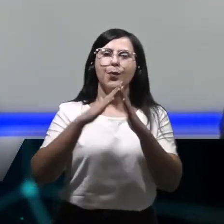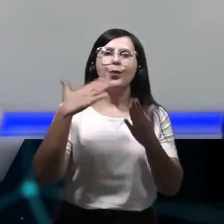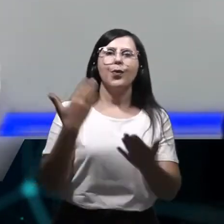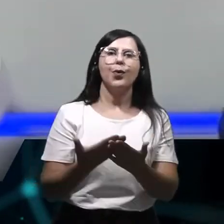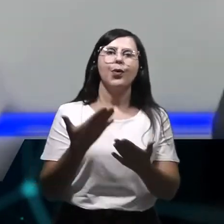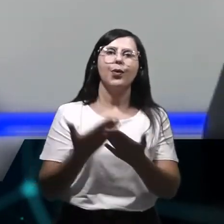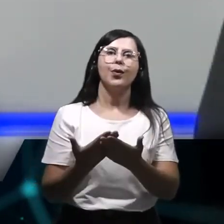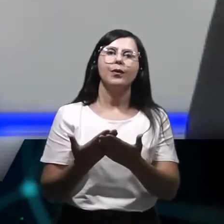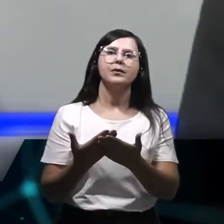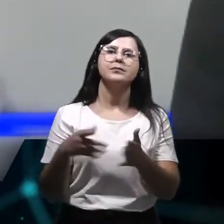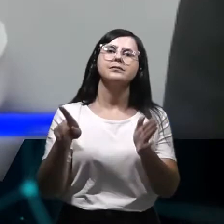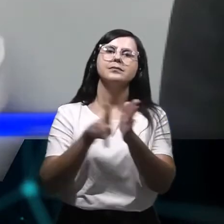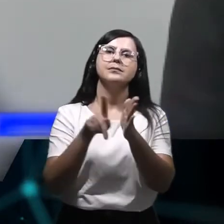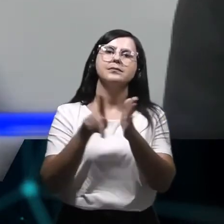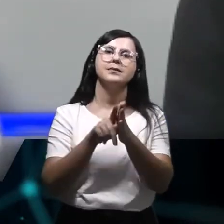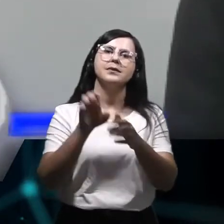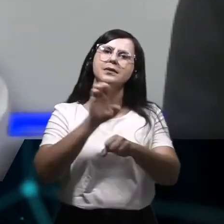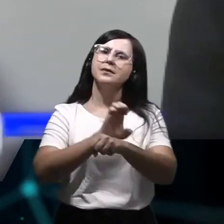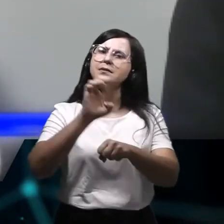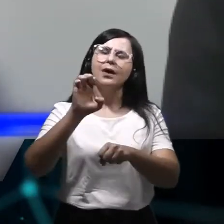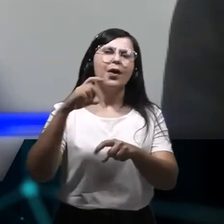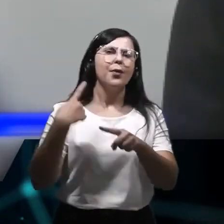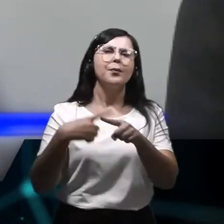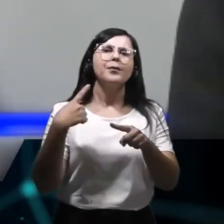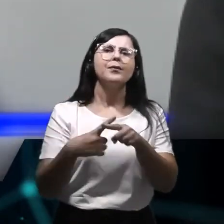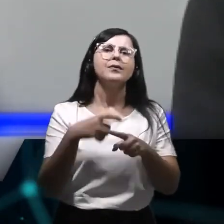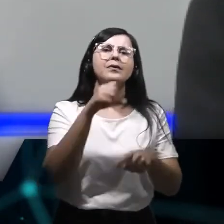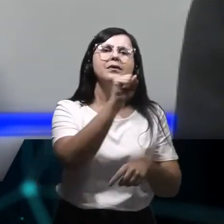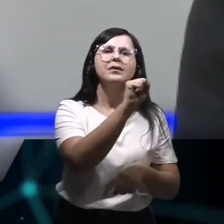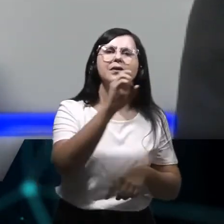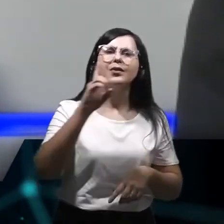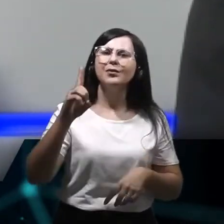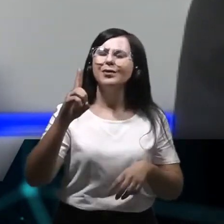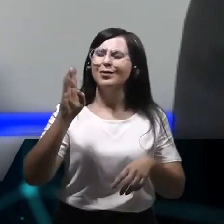Domingos com um olhar diferente, um olhar de cidade, não é de distrito, não.